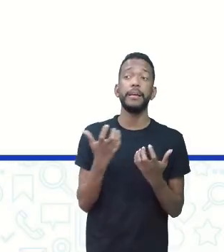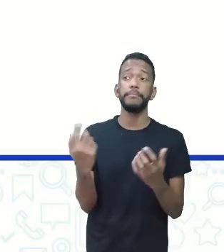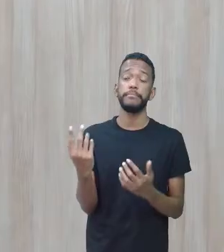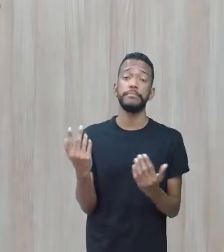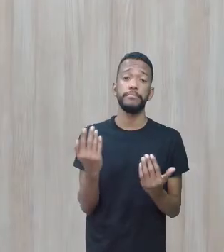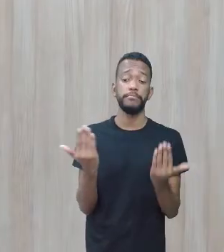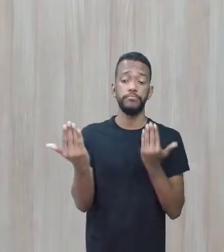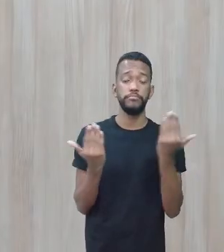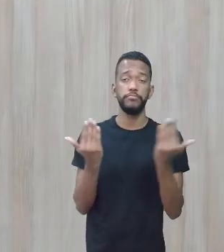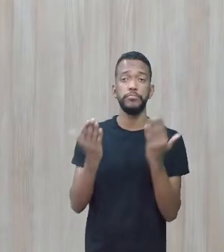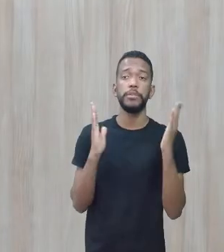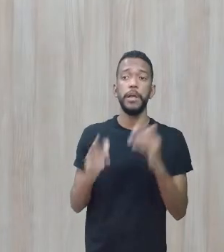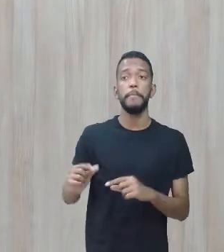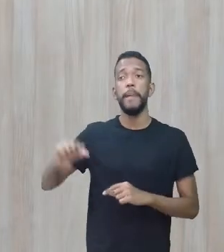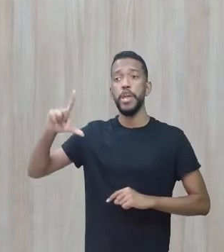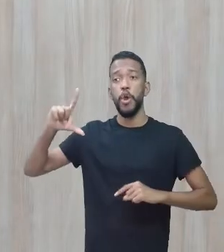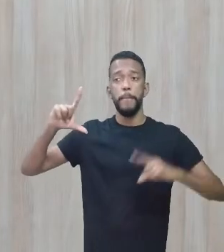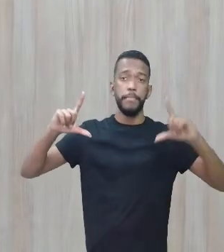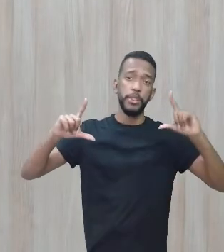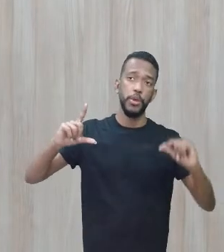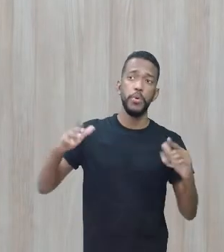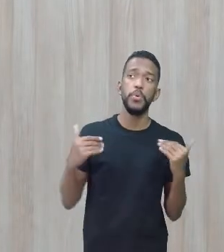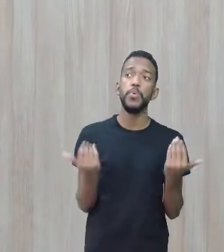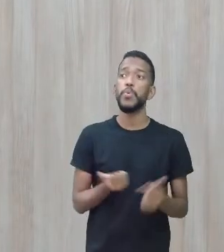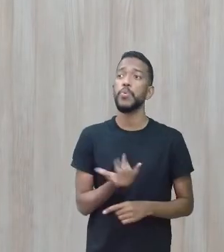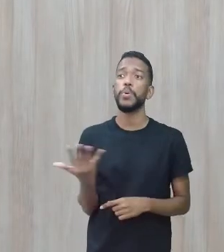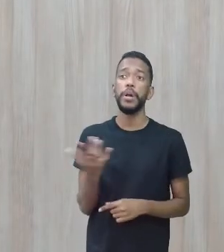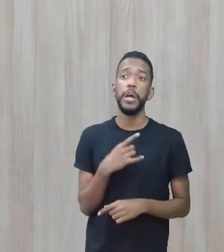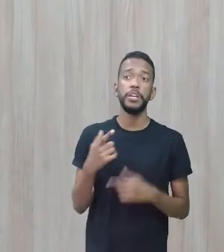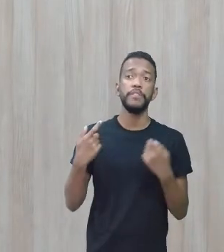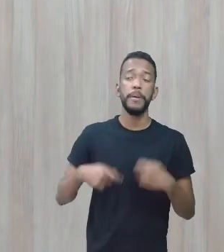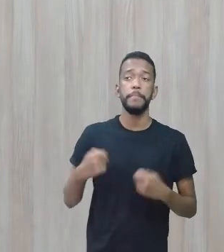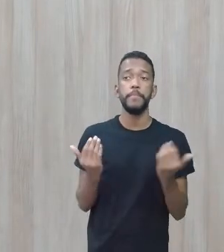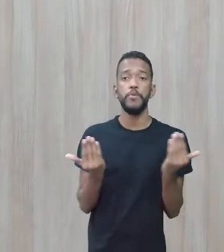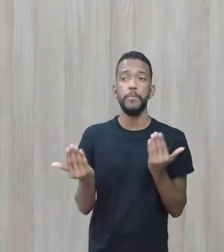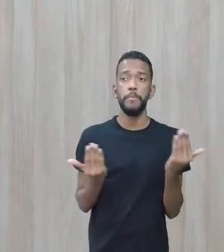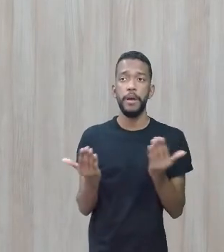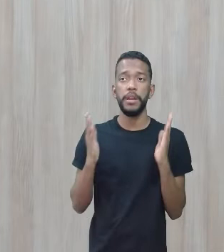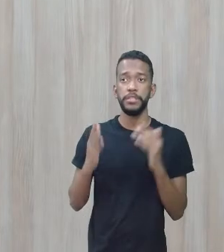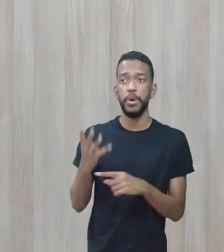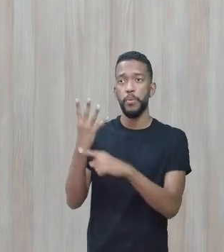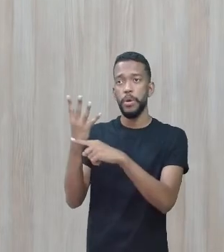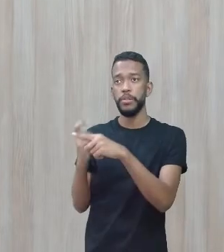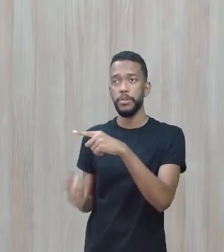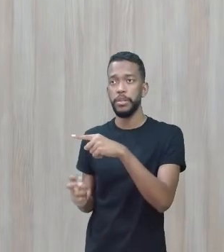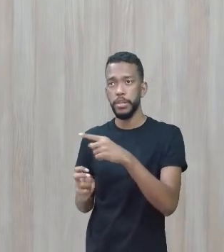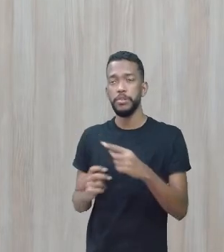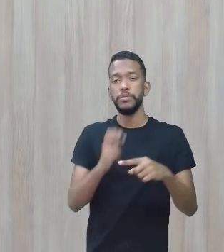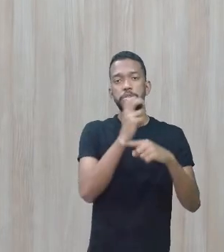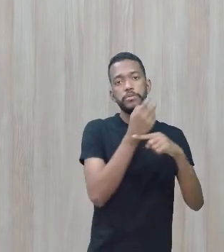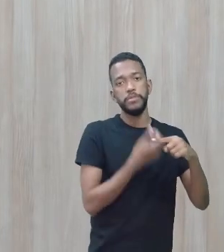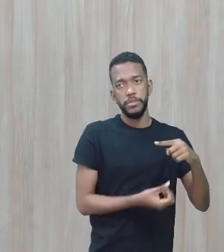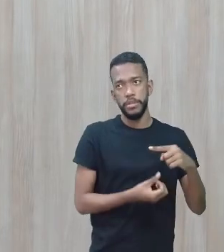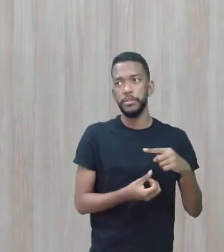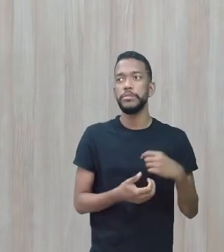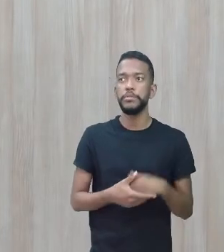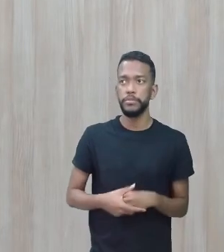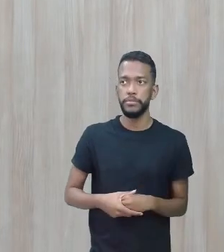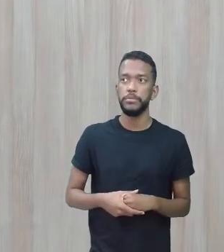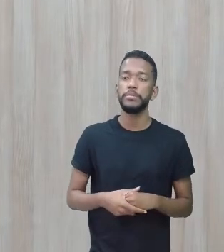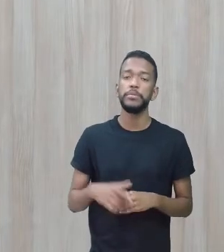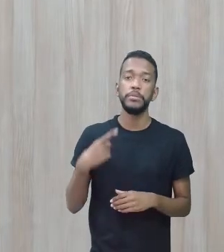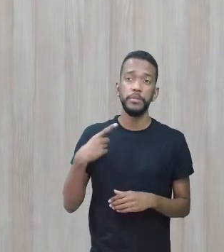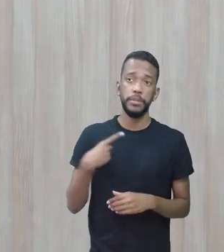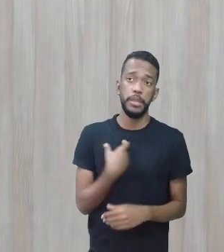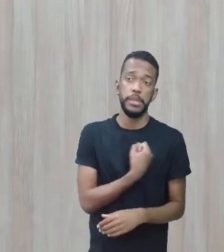Quem que é a fração maior ou menor aí? Então, a gente vai ter que comparar 4/5 e 5/6.